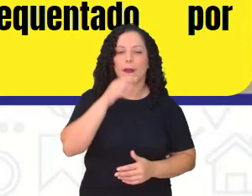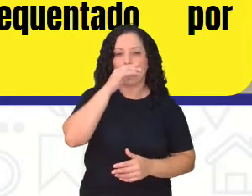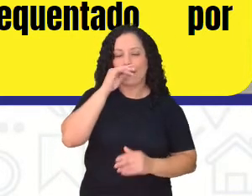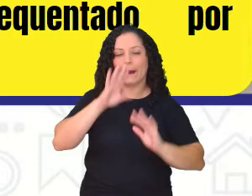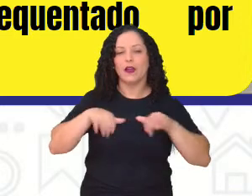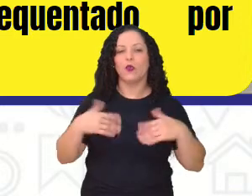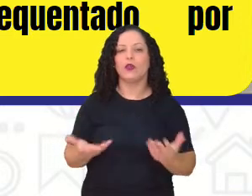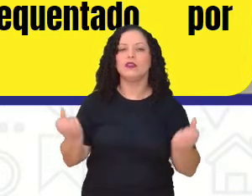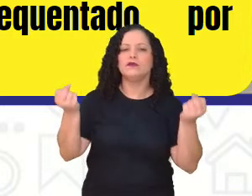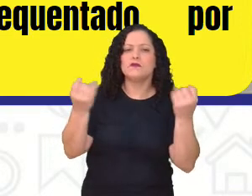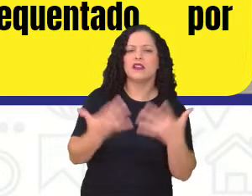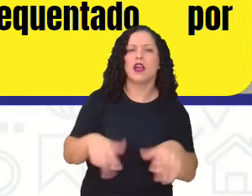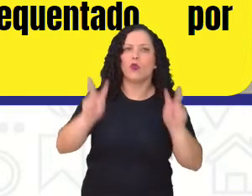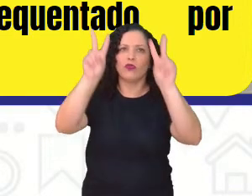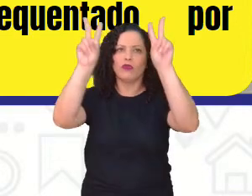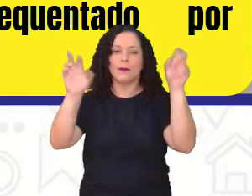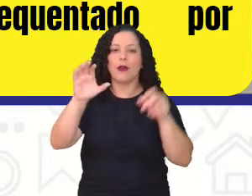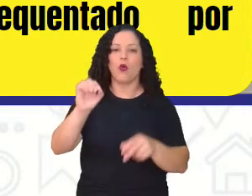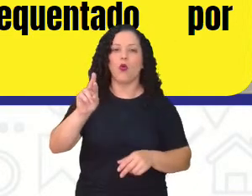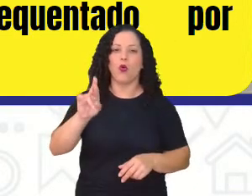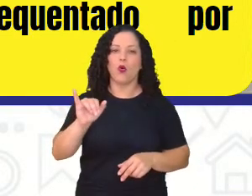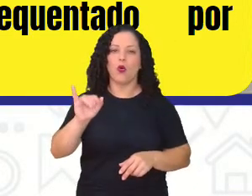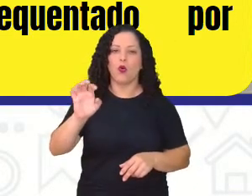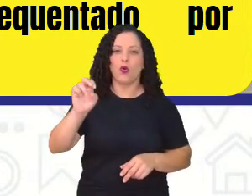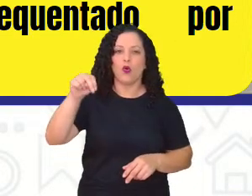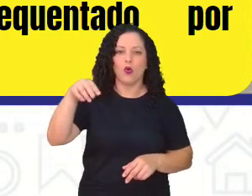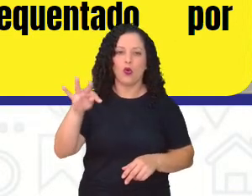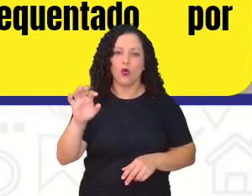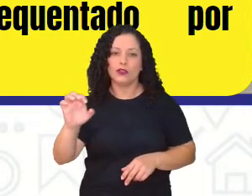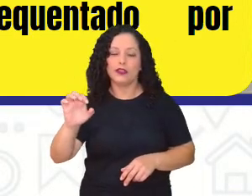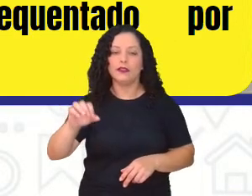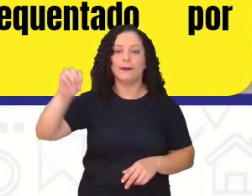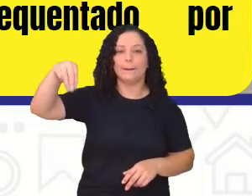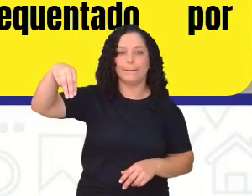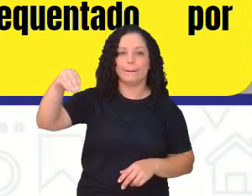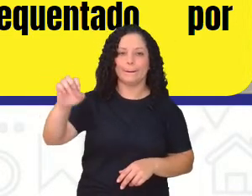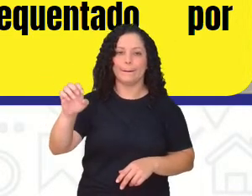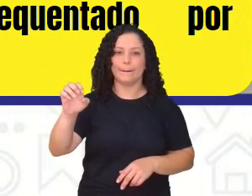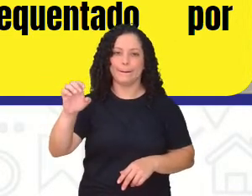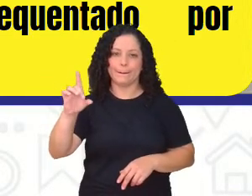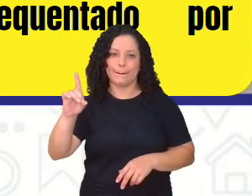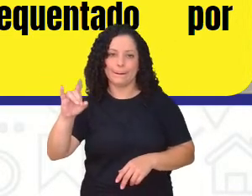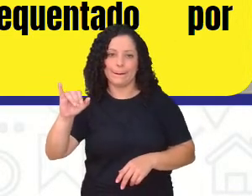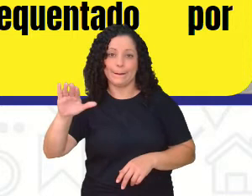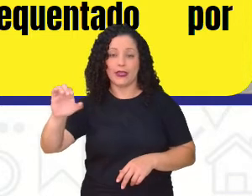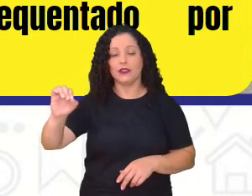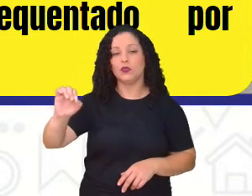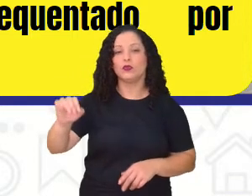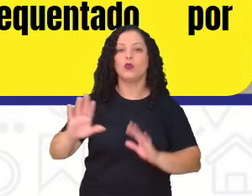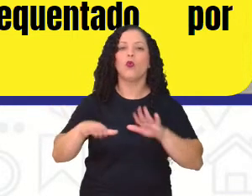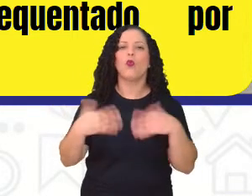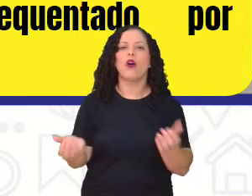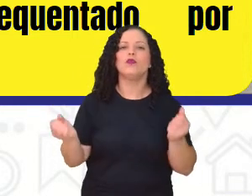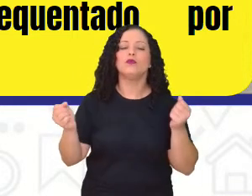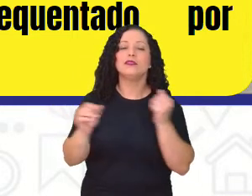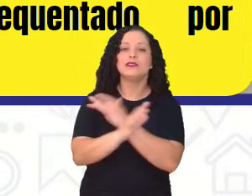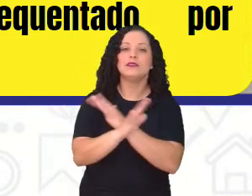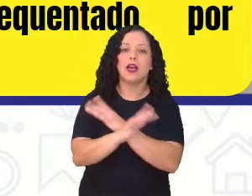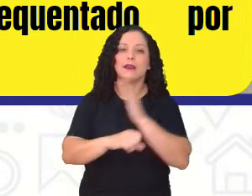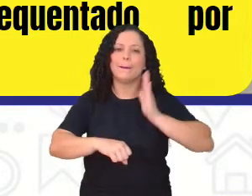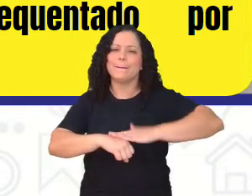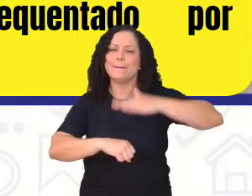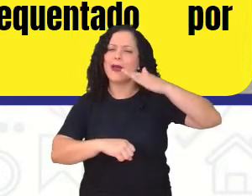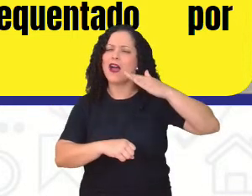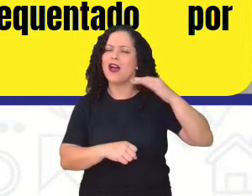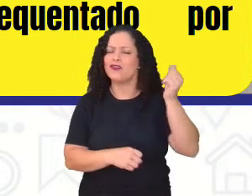Oriente Médio, se a gente pudesse apontar as cidades, né, que dentre as cidades mais conhecidas no Oriente Médio,